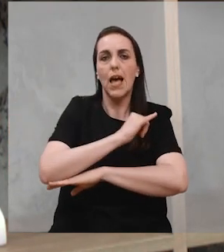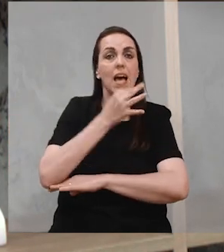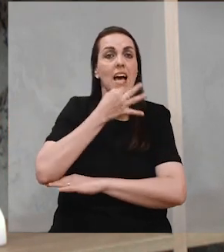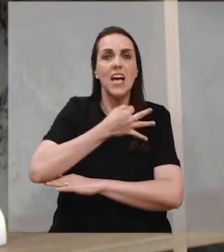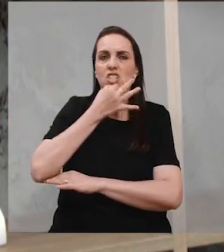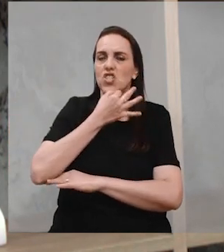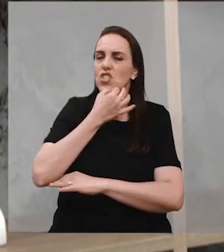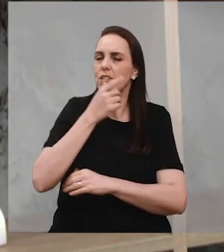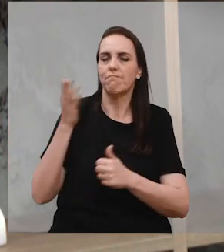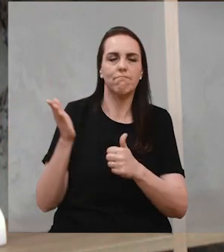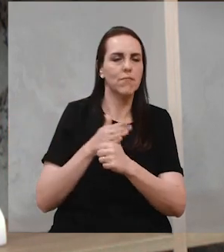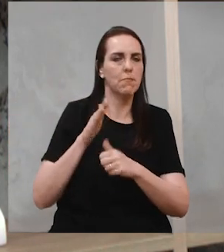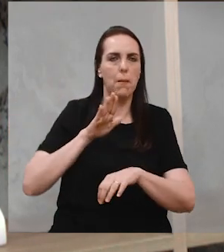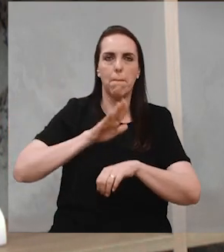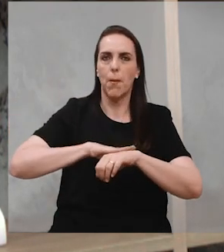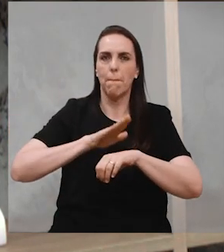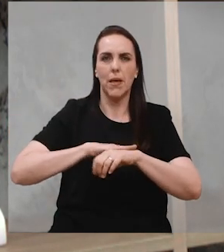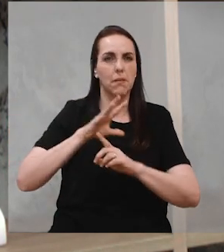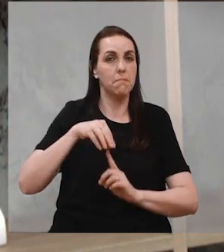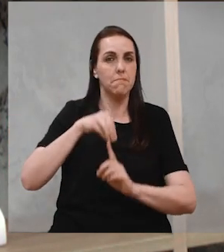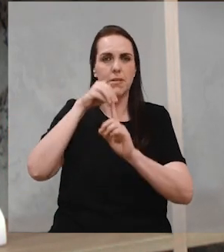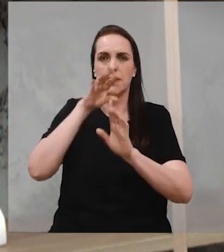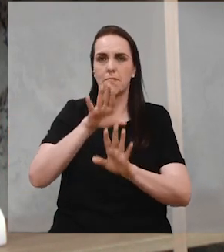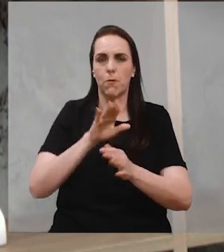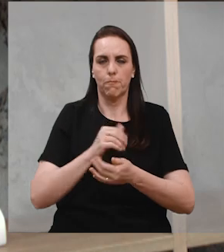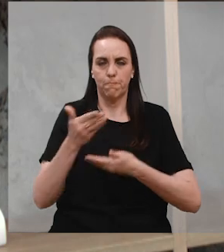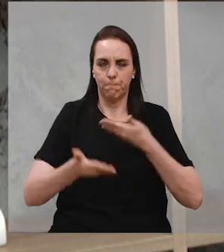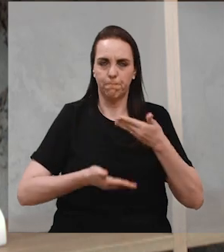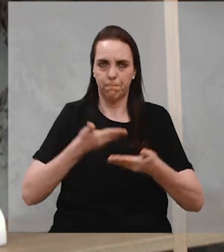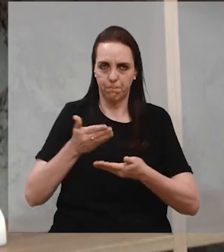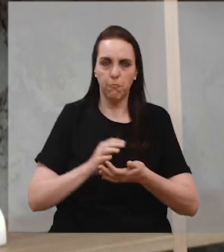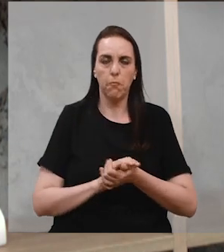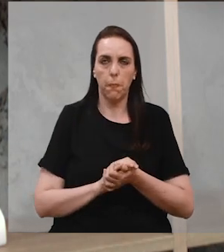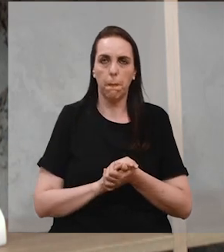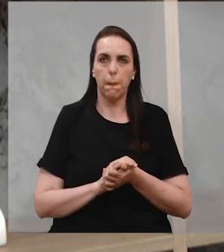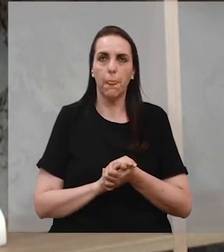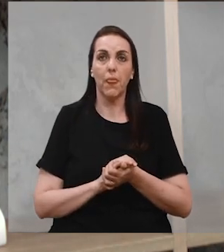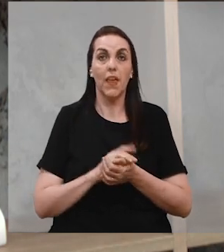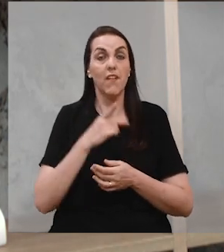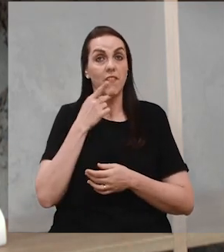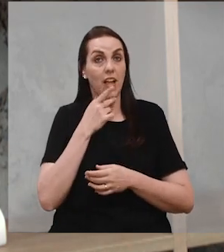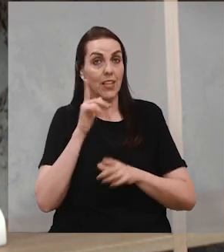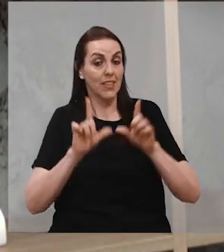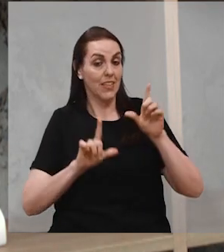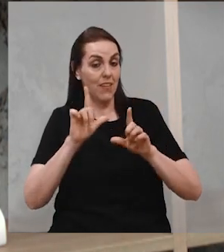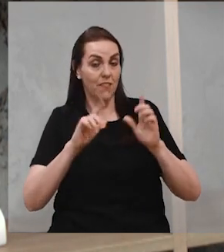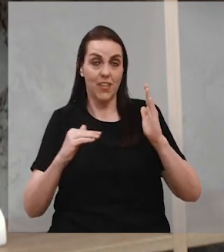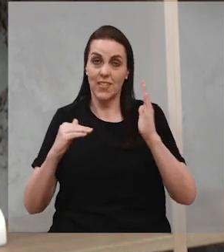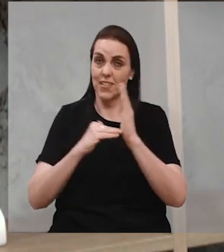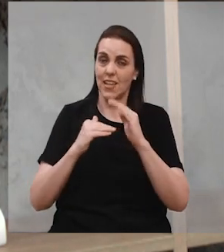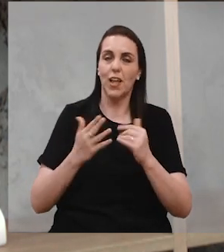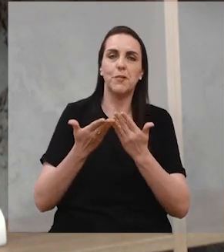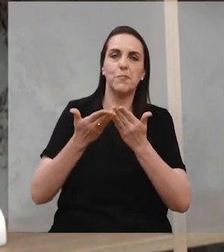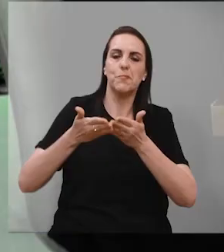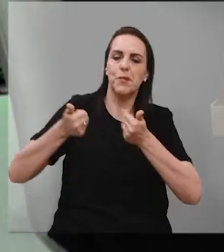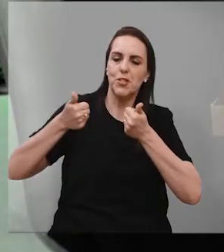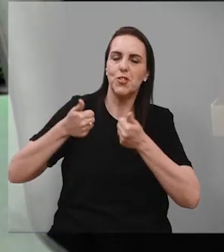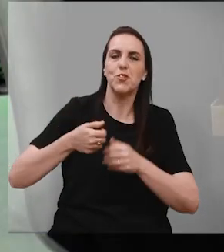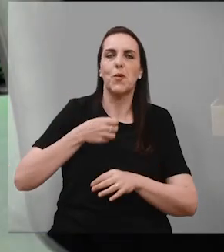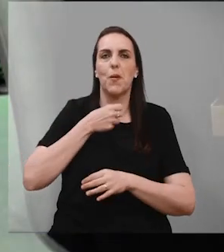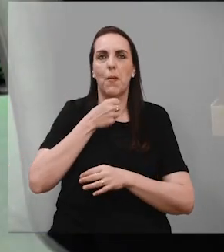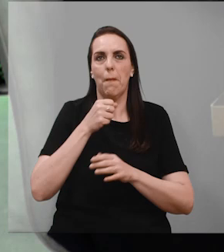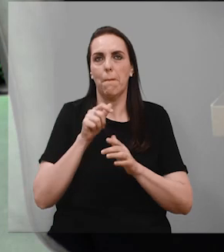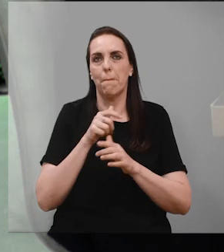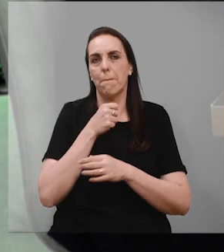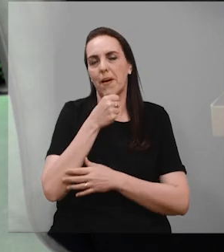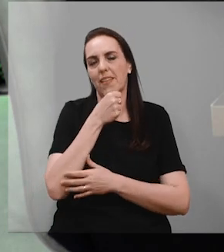a base aérea, mas Caxias do Sul, num primeiro momento, foi o principal. E falando nisso, a TV Senado nos